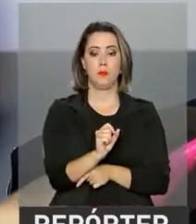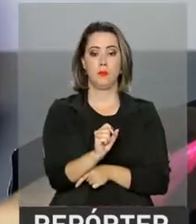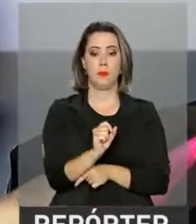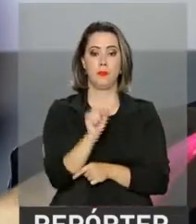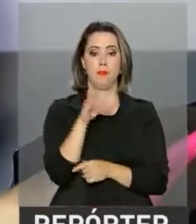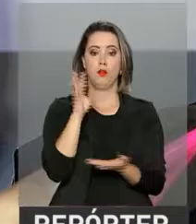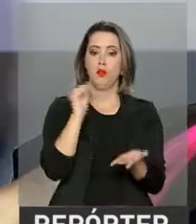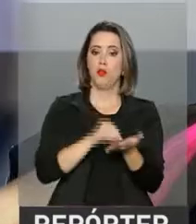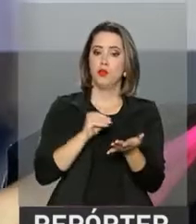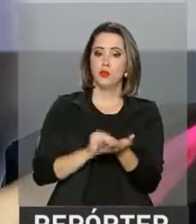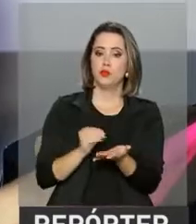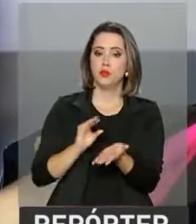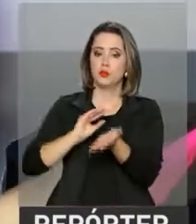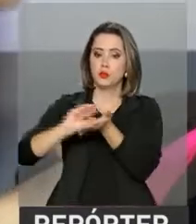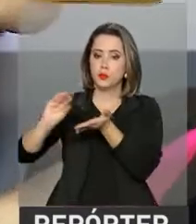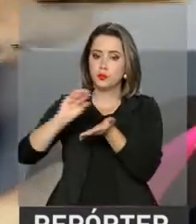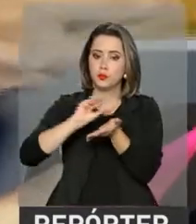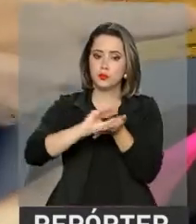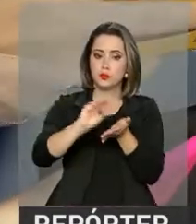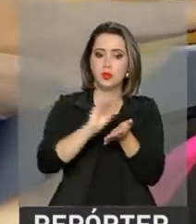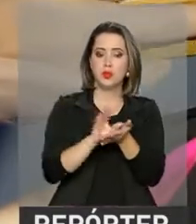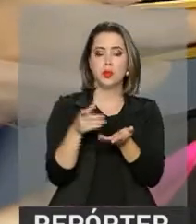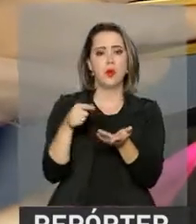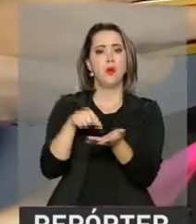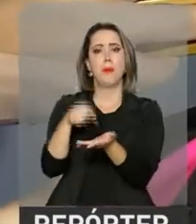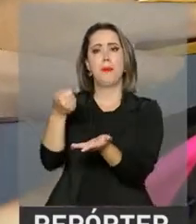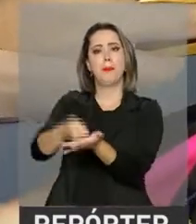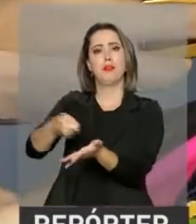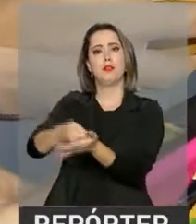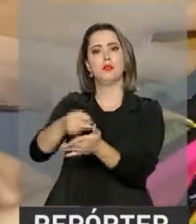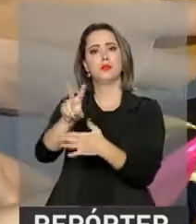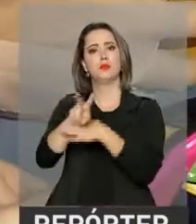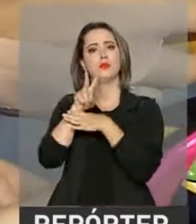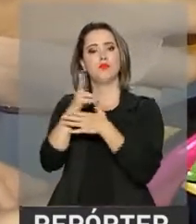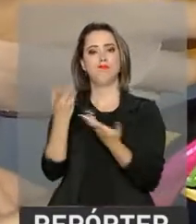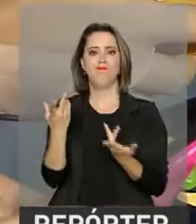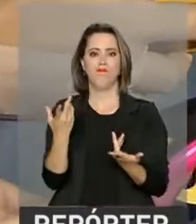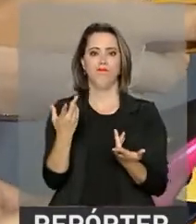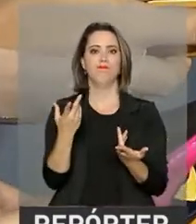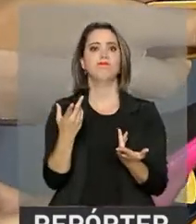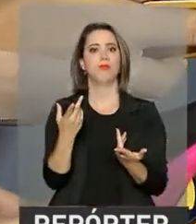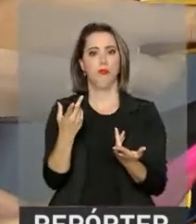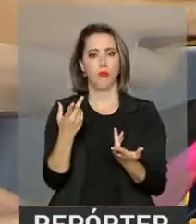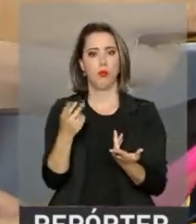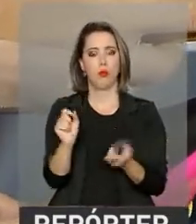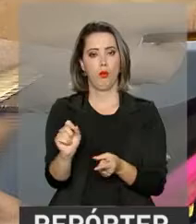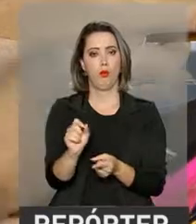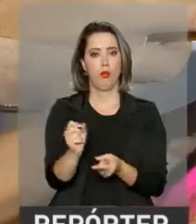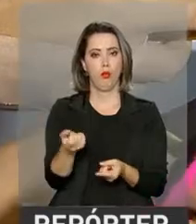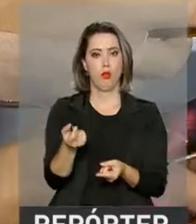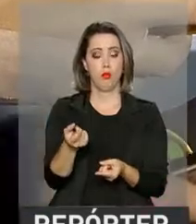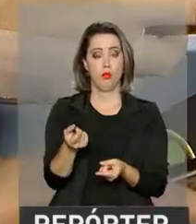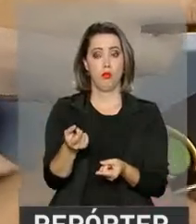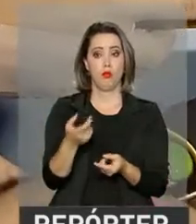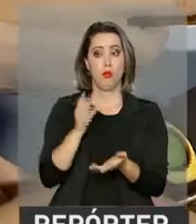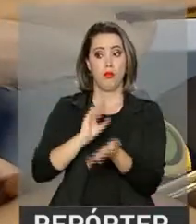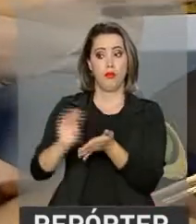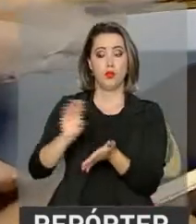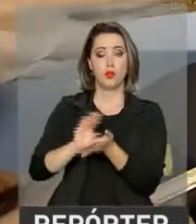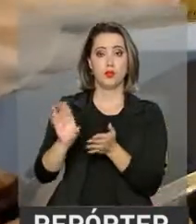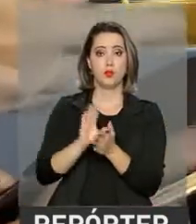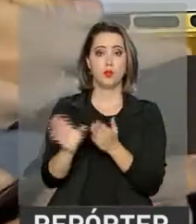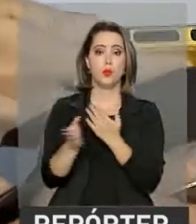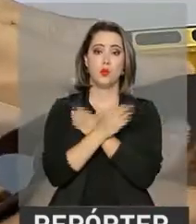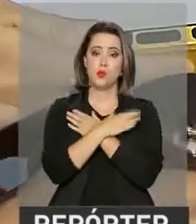Isso vai faltar recursos para o financiamento do consumo, para o financiamento do investimento.